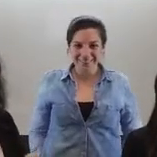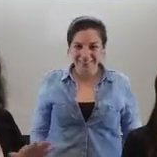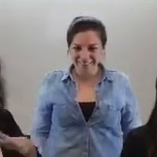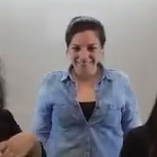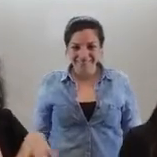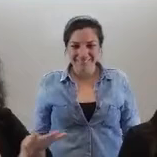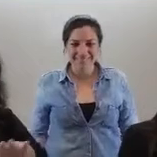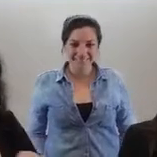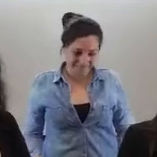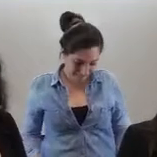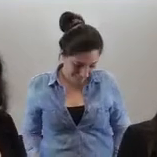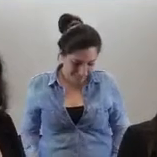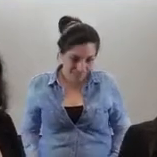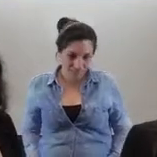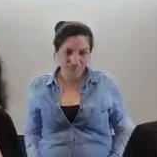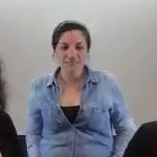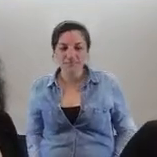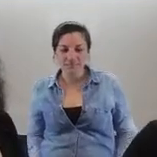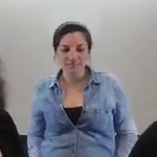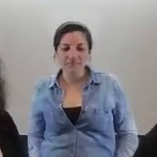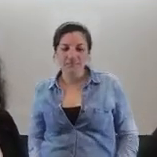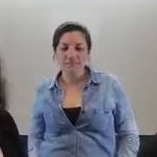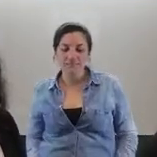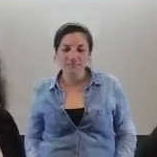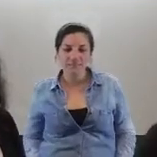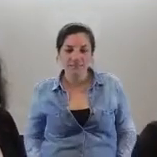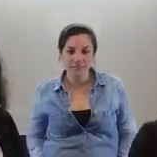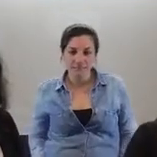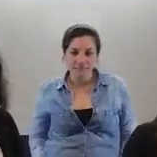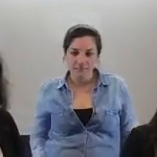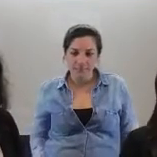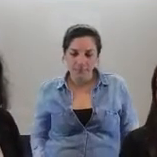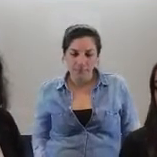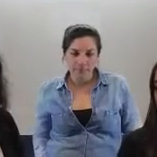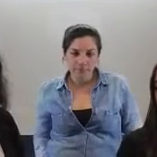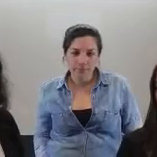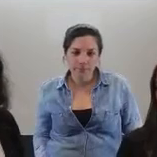aí aparece as informações do livro, a ficha catalográfica.